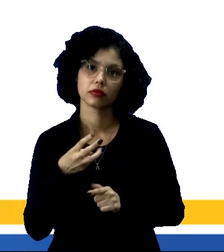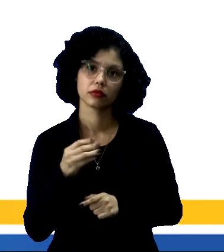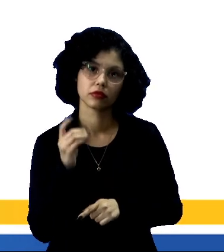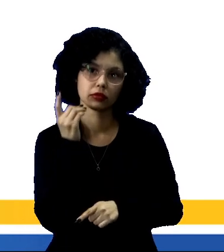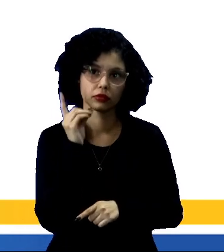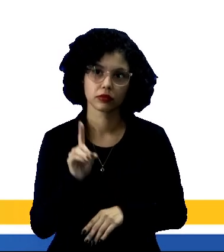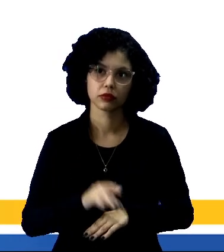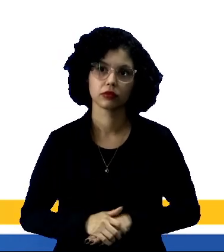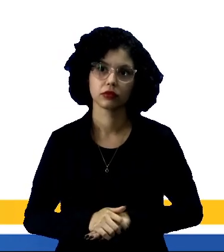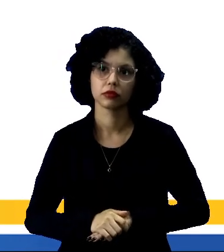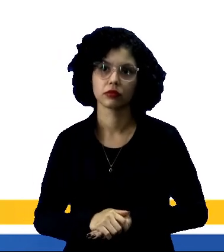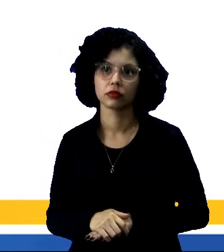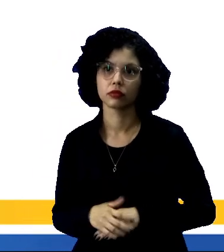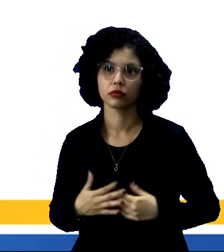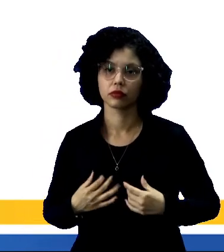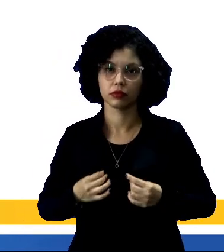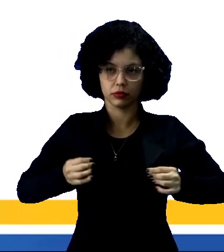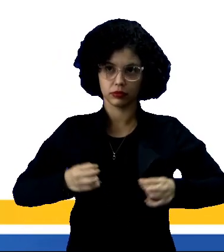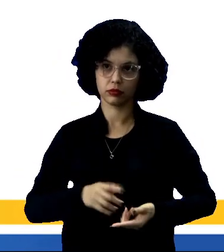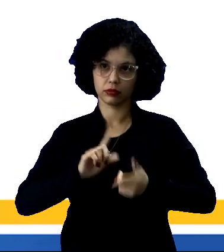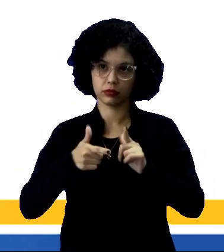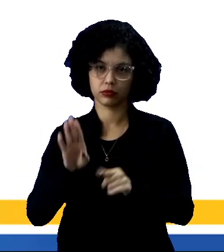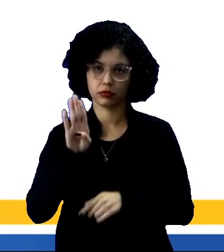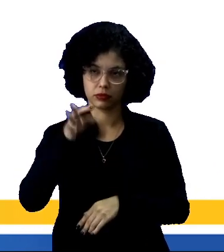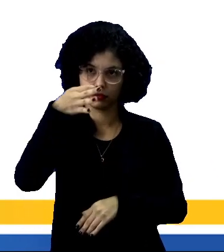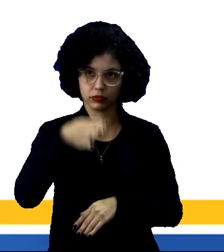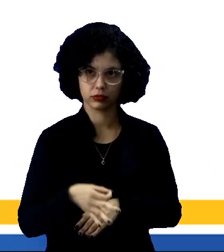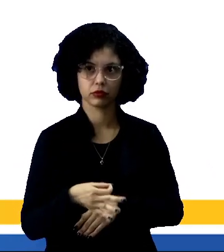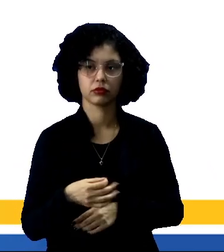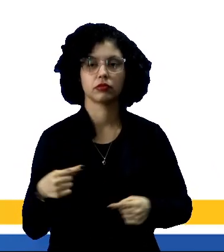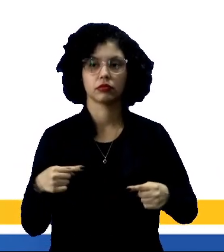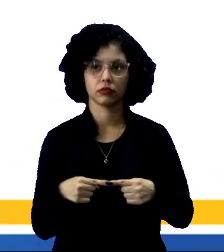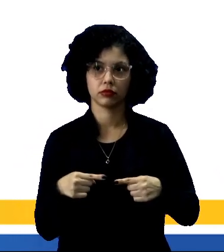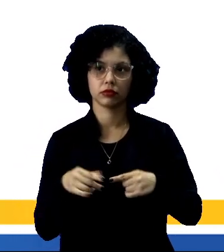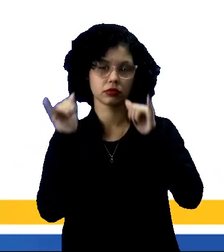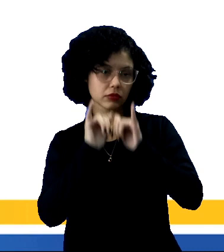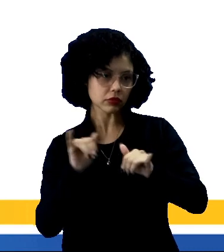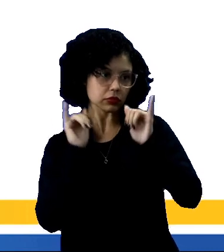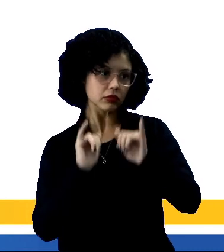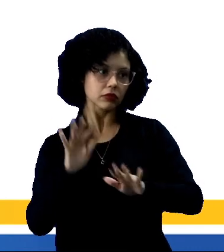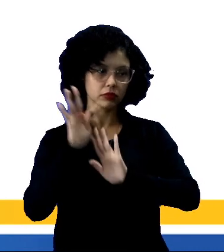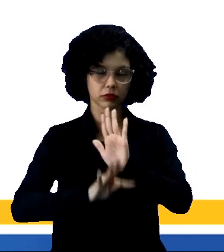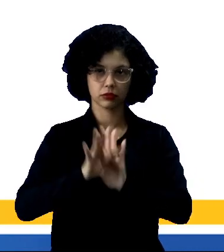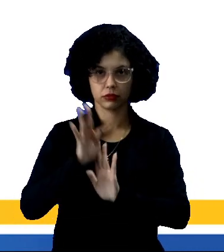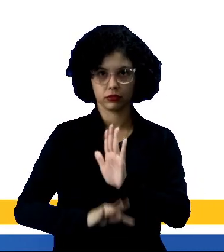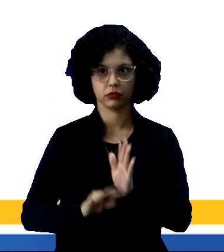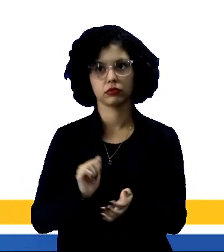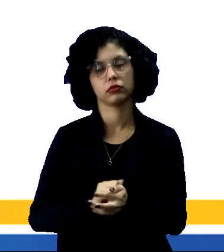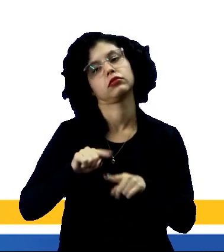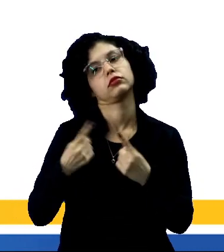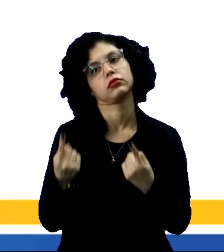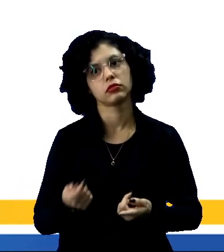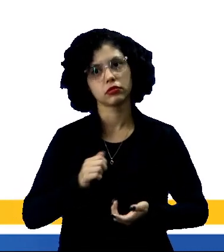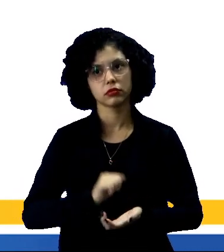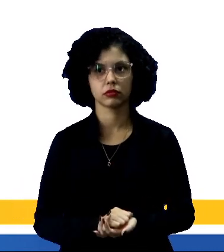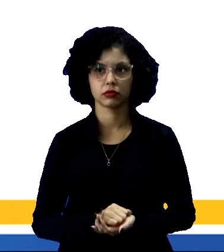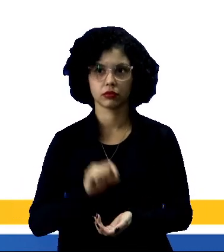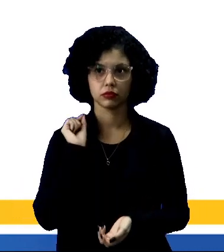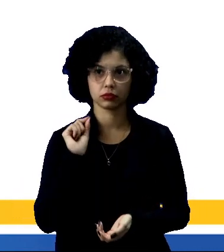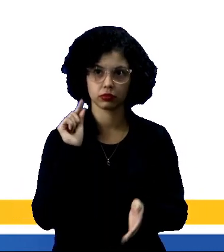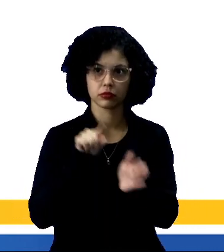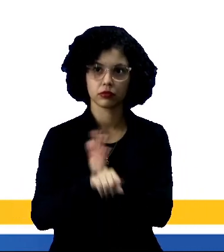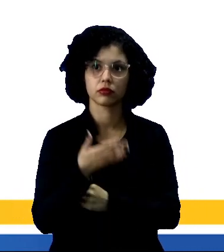em até 30 dias. A letra B, ela está correta de acordo com as informações do texto, porém, o que